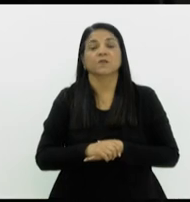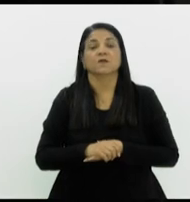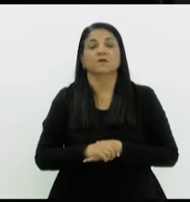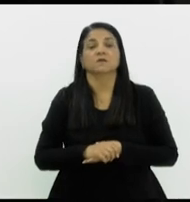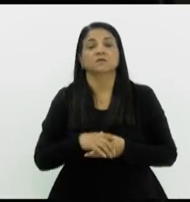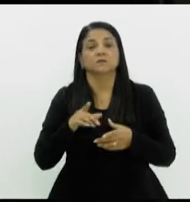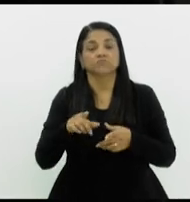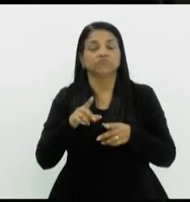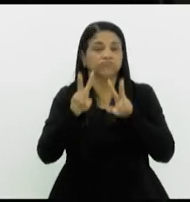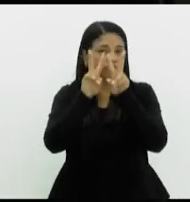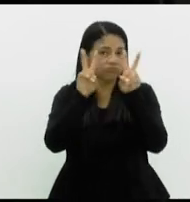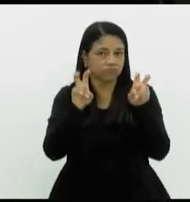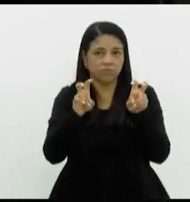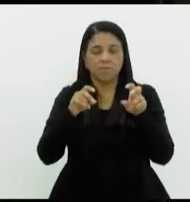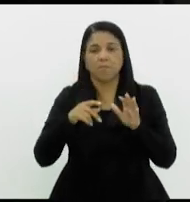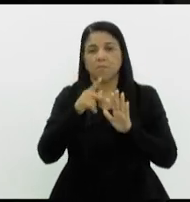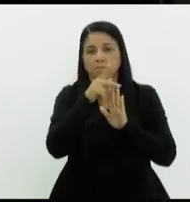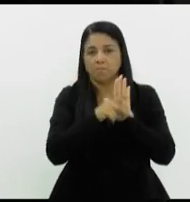aqui discutindo,